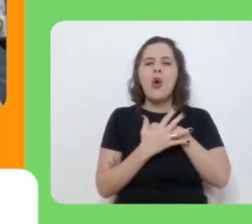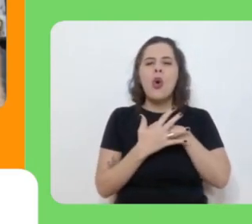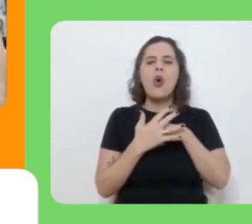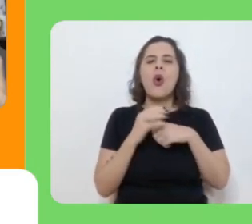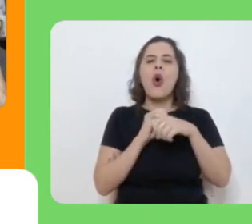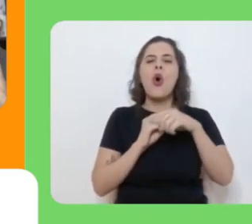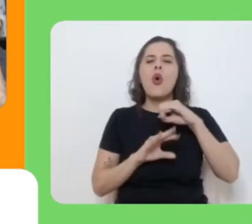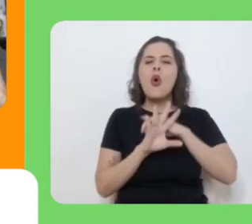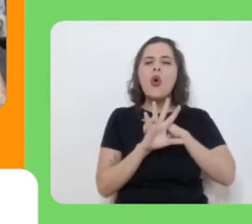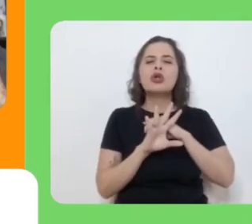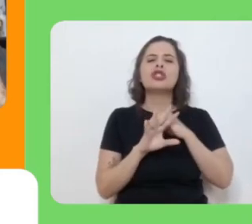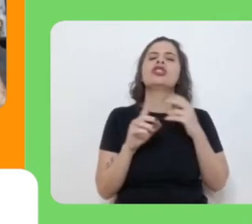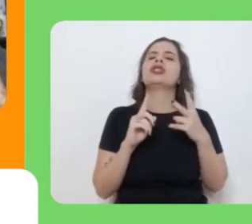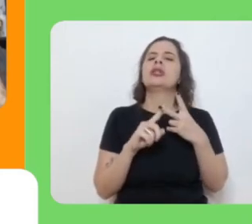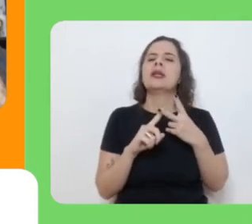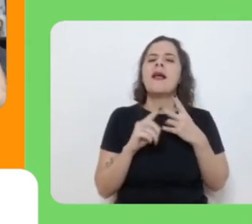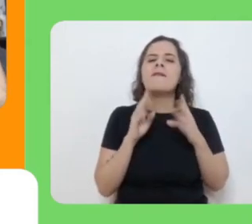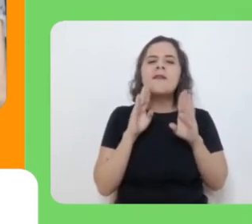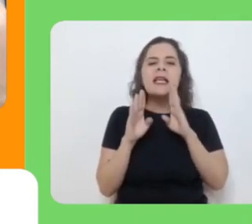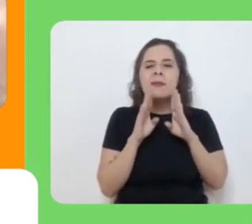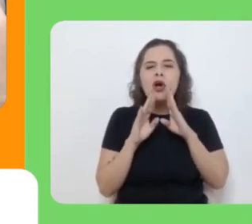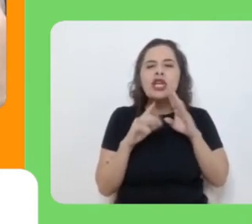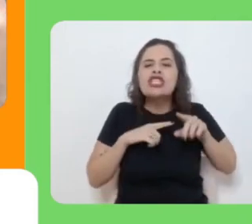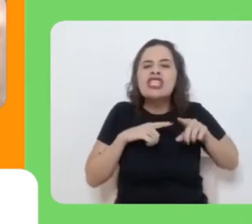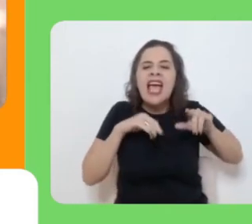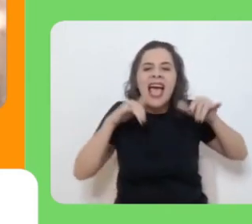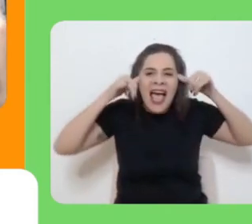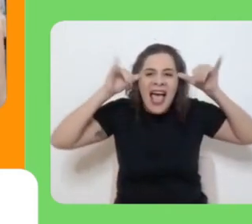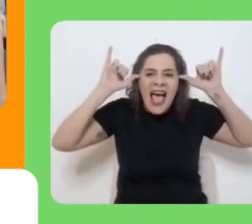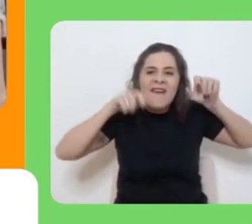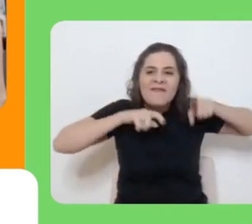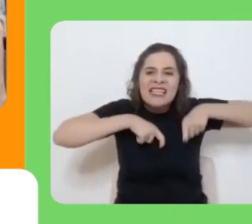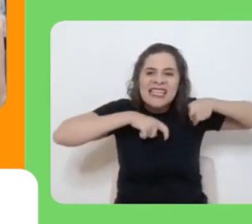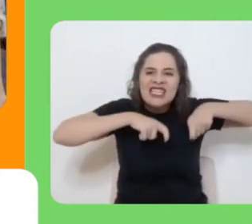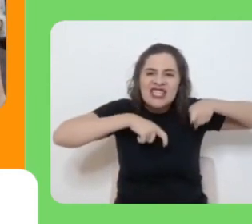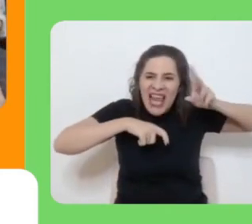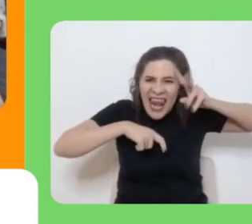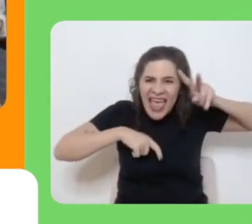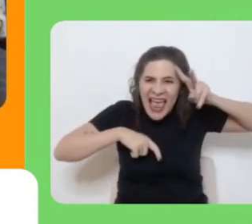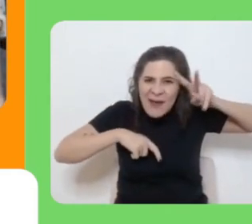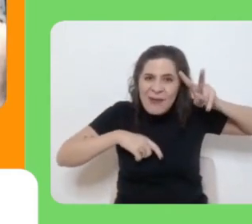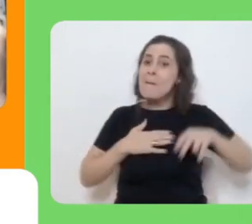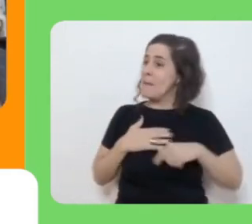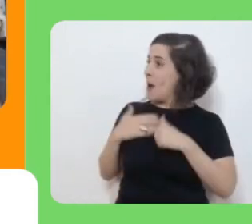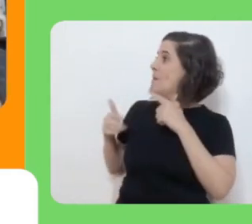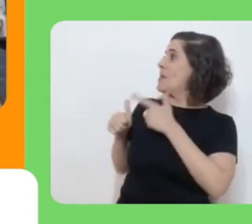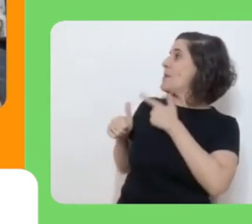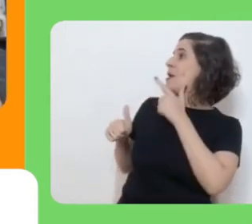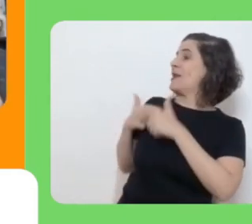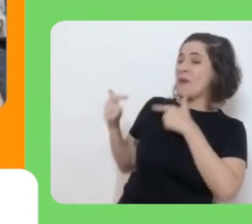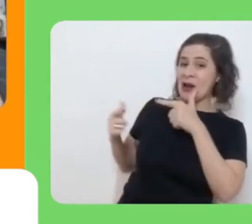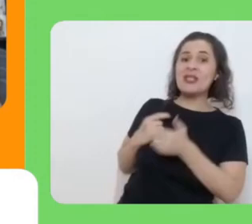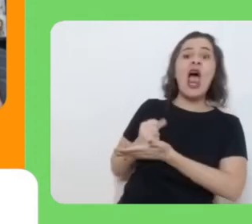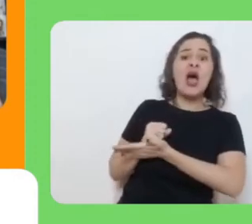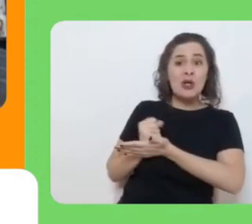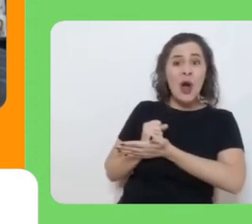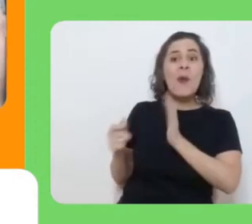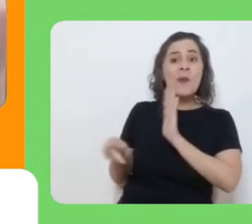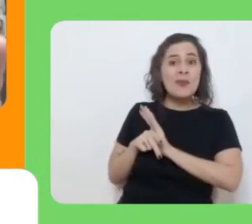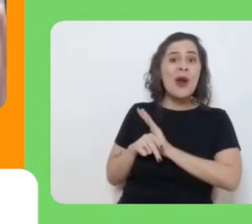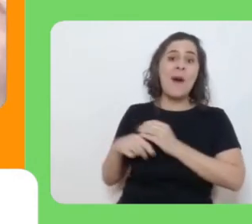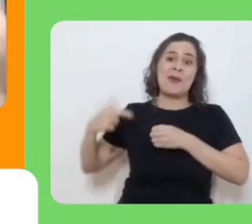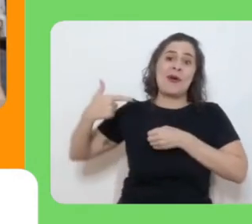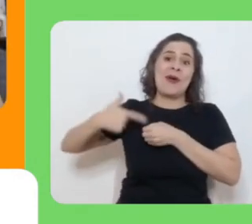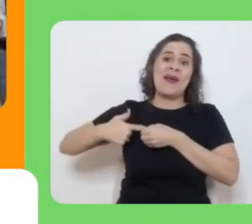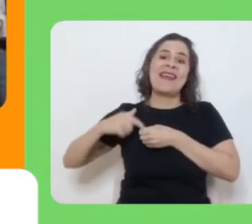suas fazendinhas, Eu como também trabalhei tinha nesses games no meu demandas. primeiro emprego. No meu primeiro emprego tinha um jogo da Petrobras por